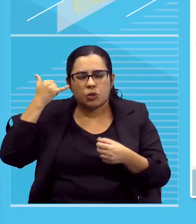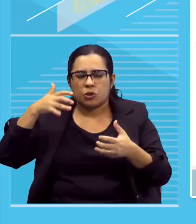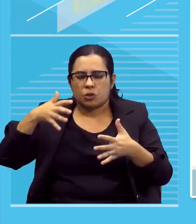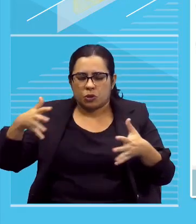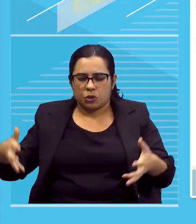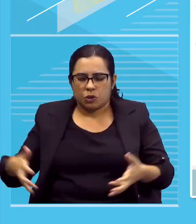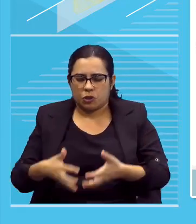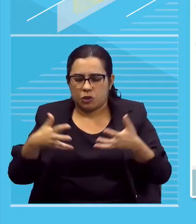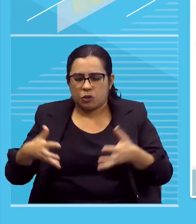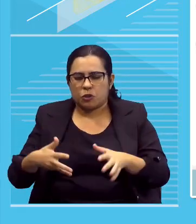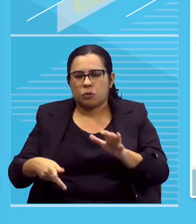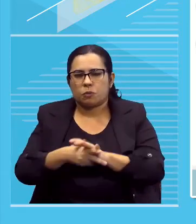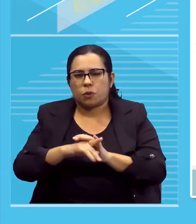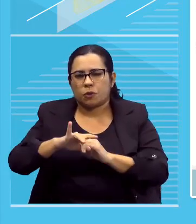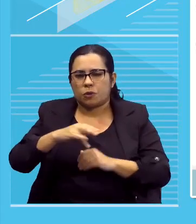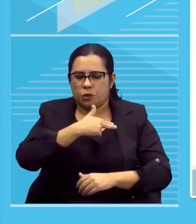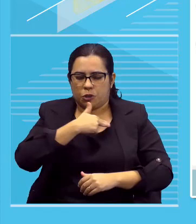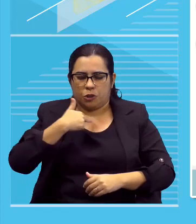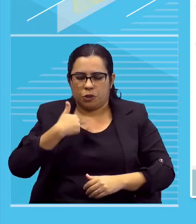da China